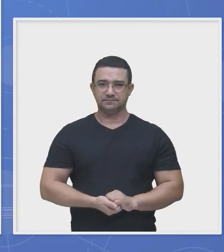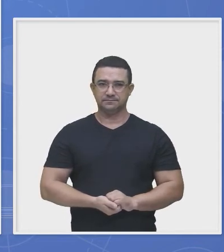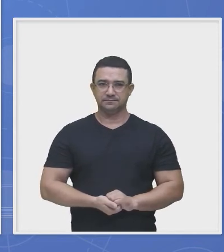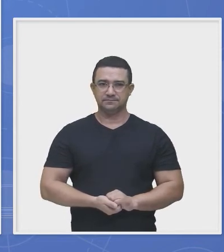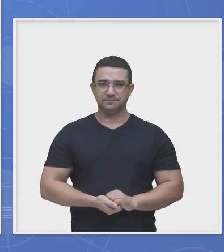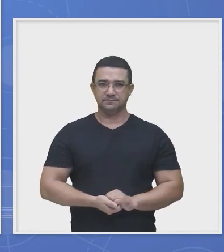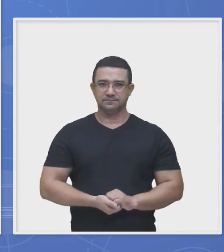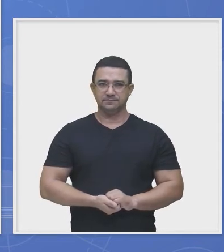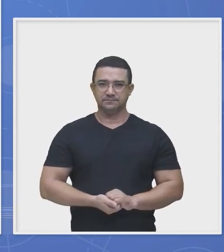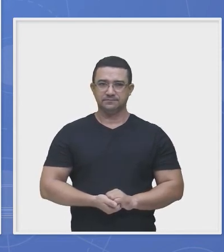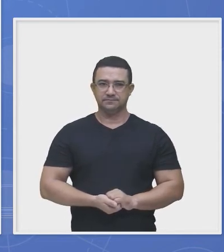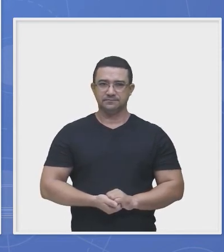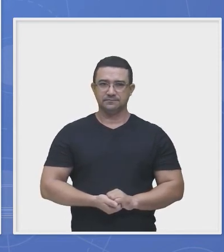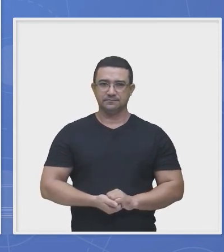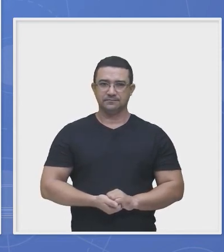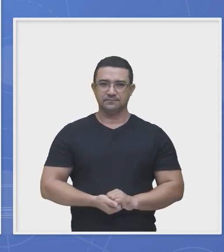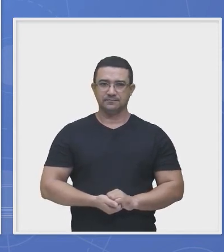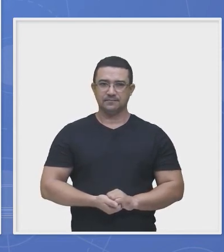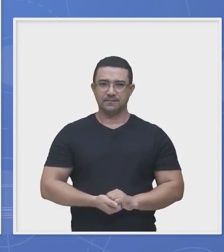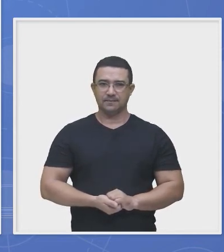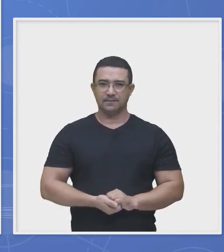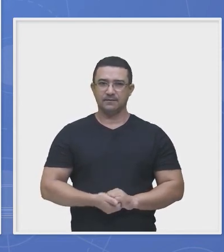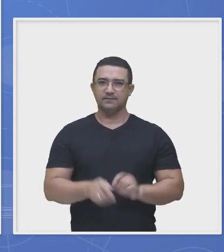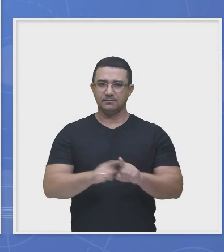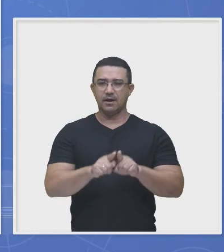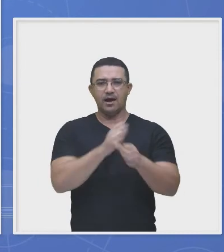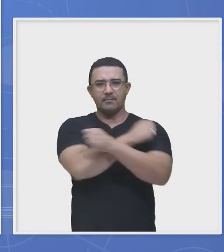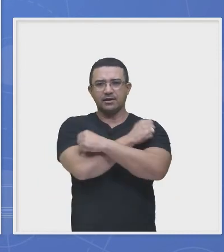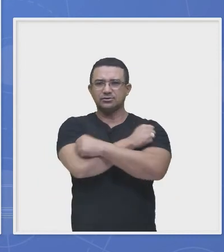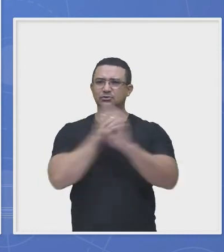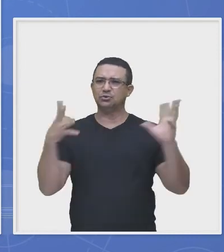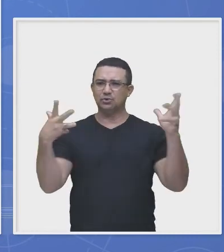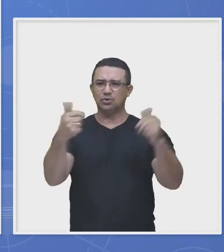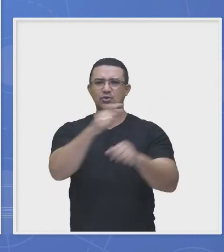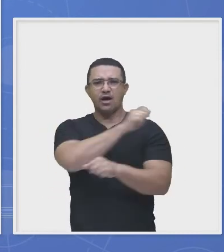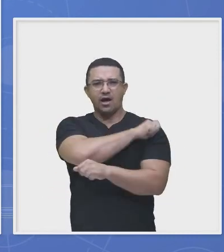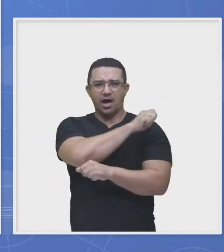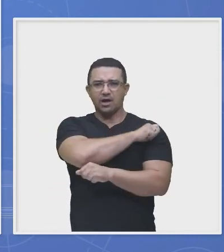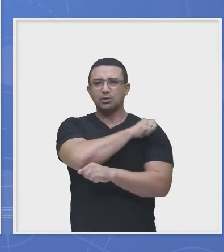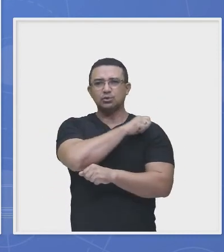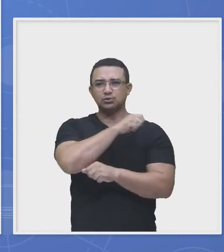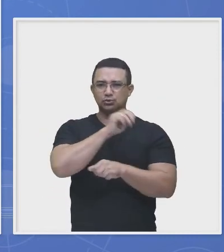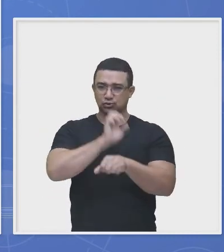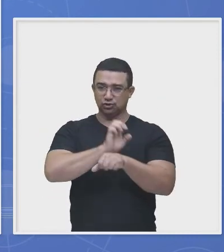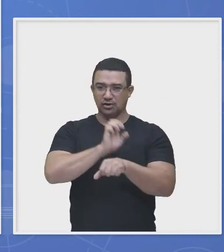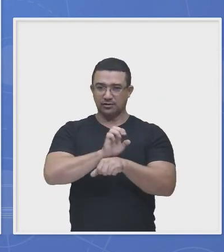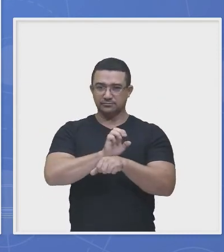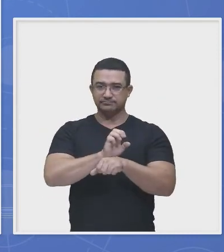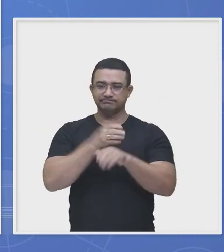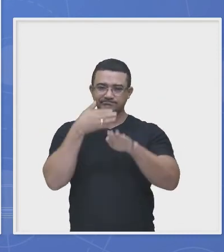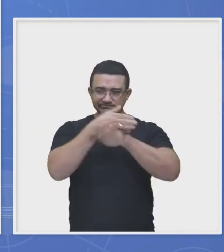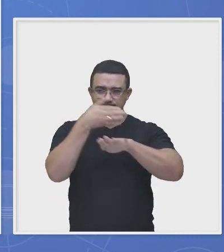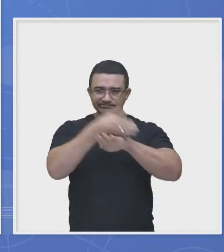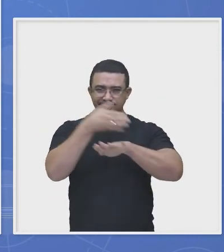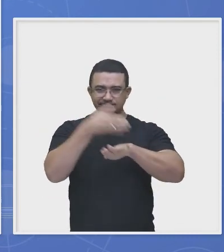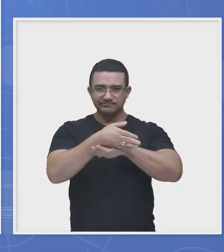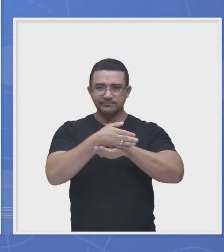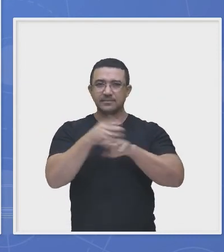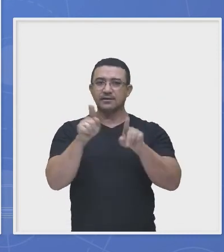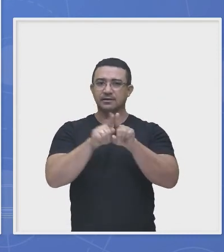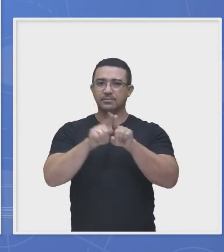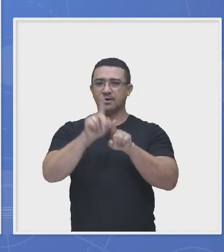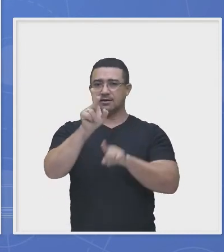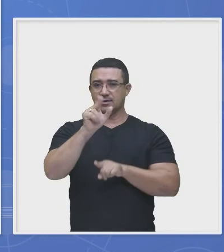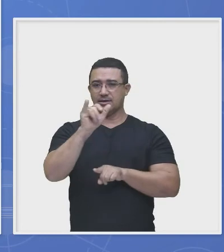escola, aos alunos dessa escola e estendo também um abraço a todos os alunos do nosso estado que estão participando. Quem está interagindo também é